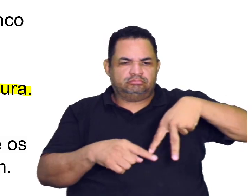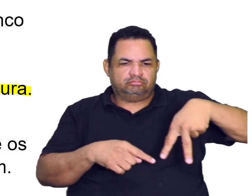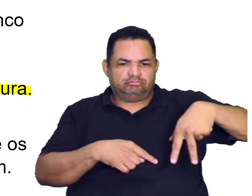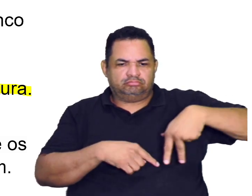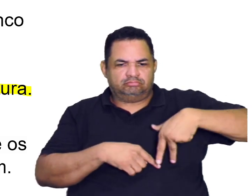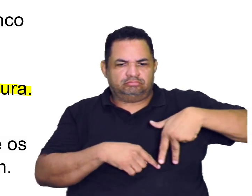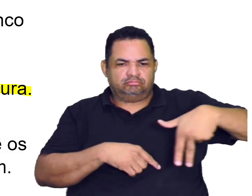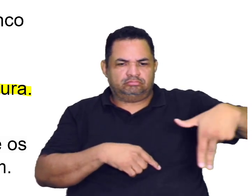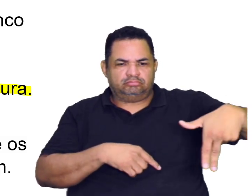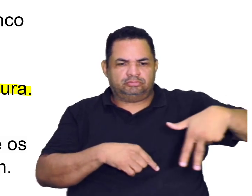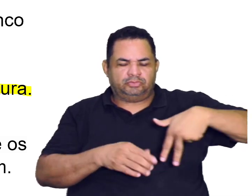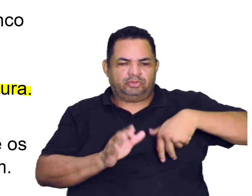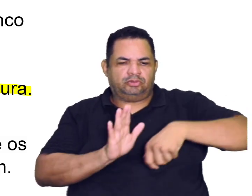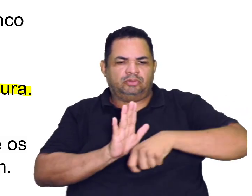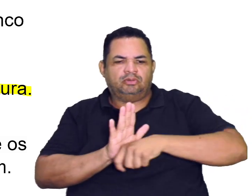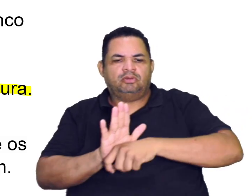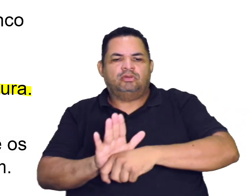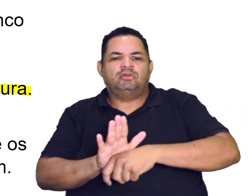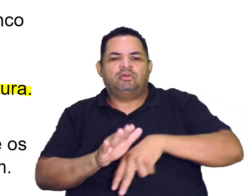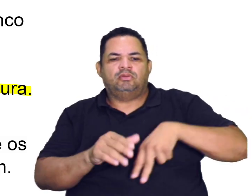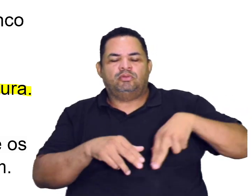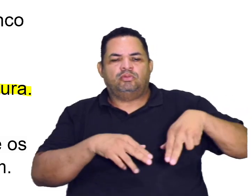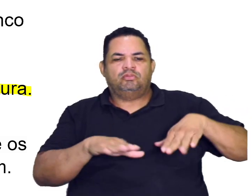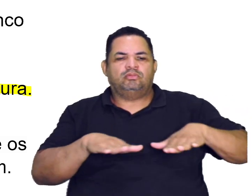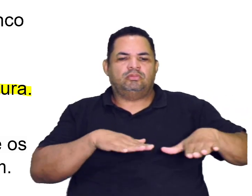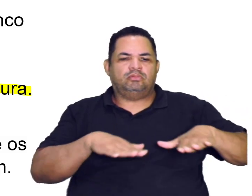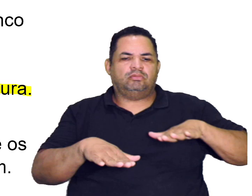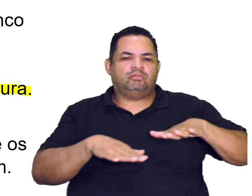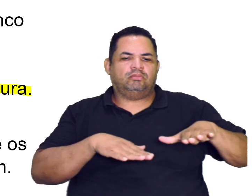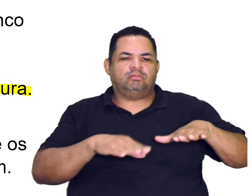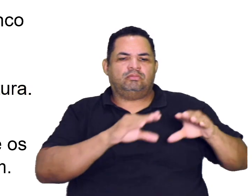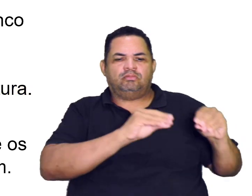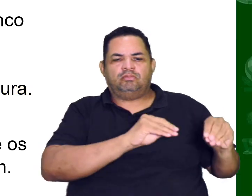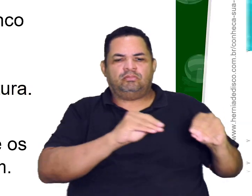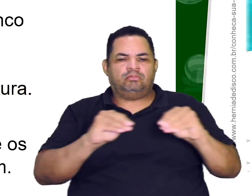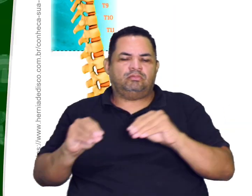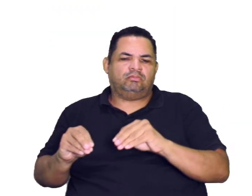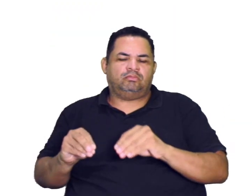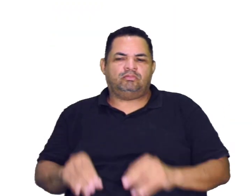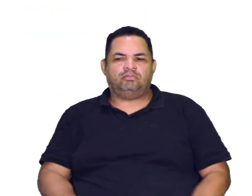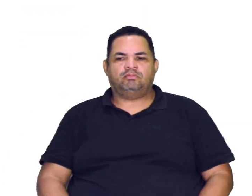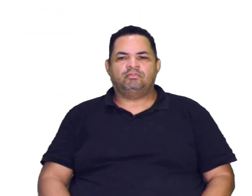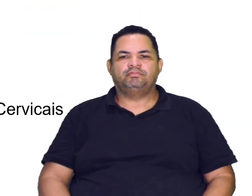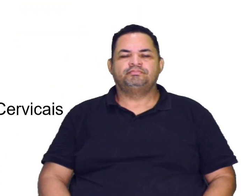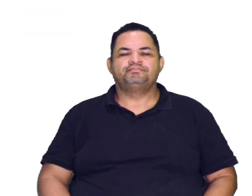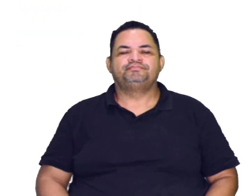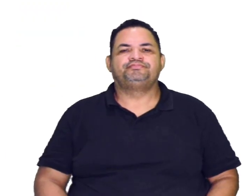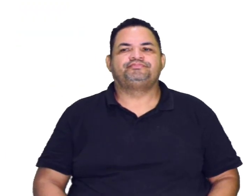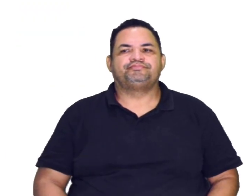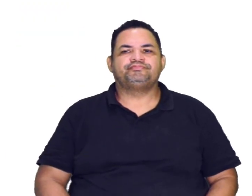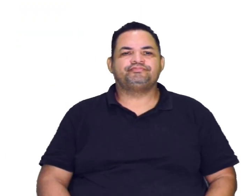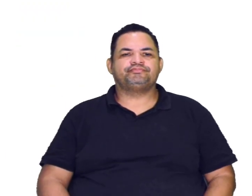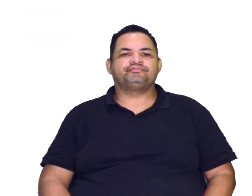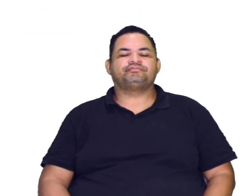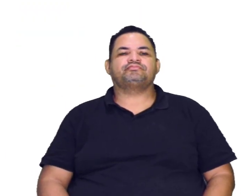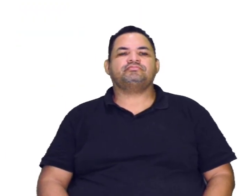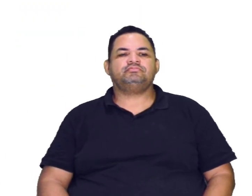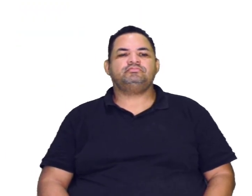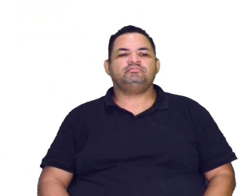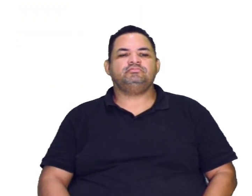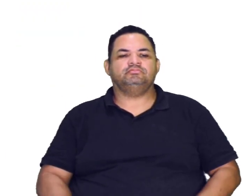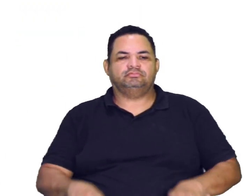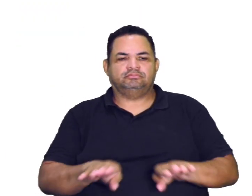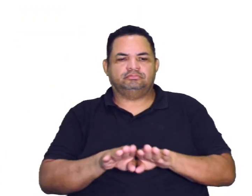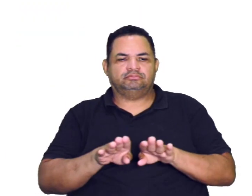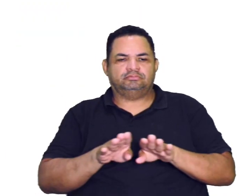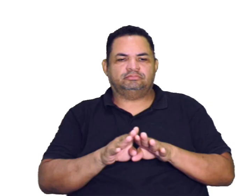gente quiser. Vão nos auxiliar e nos direcionar aí para essa locomoção. Muito bem. Falei